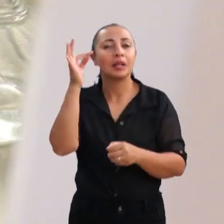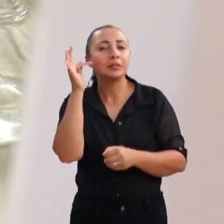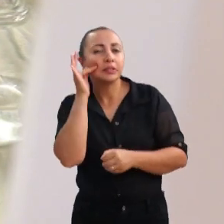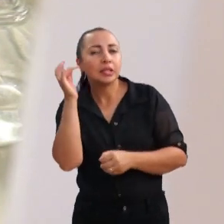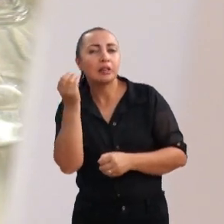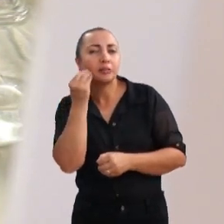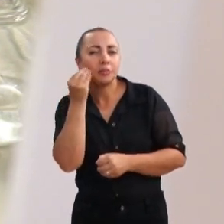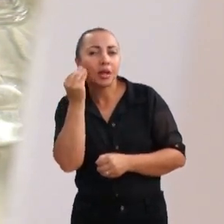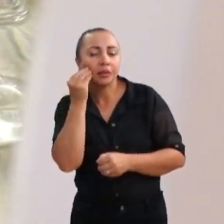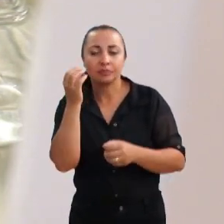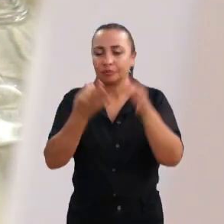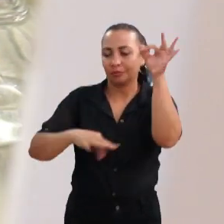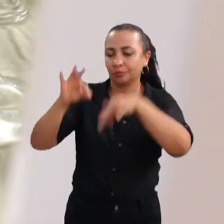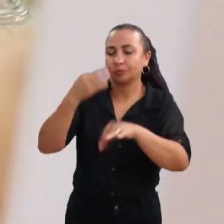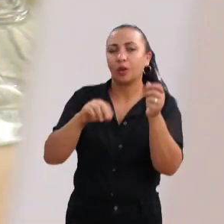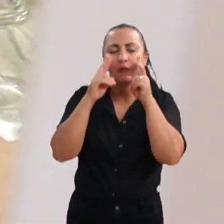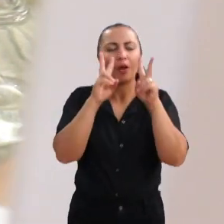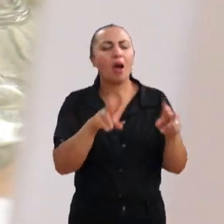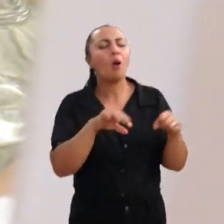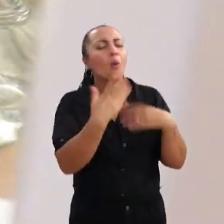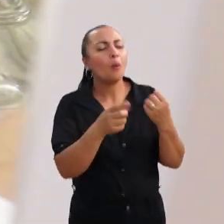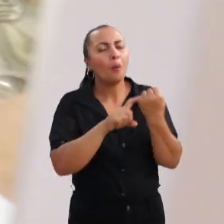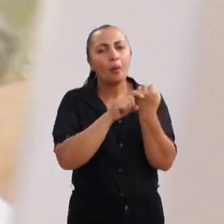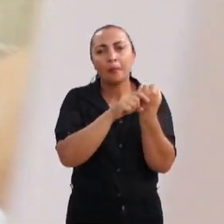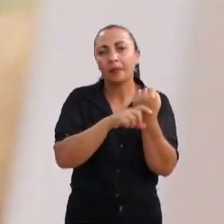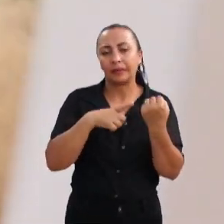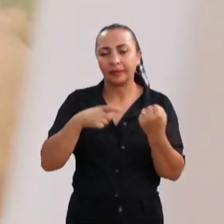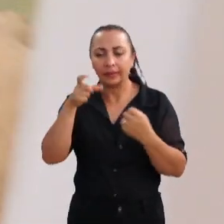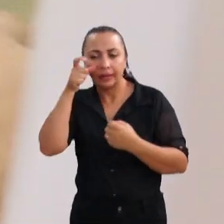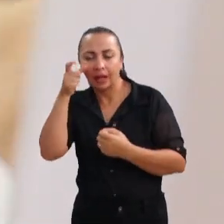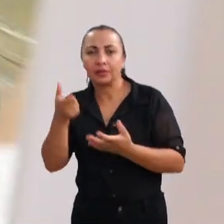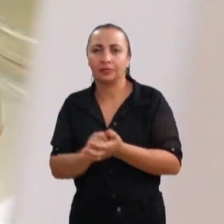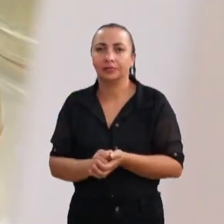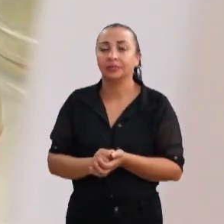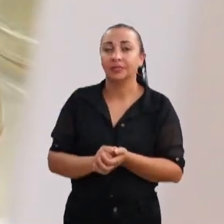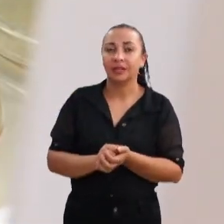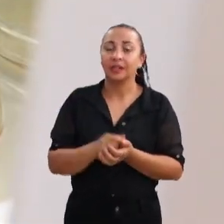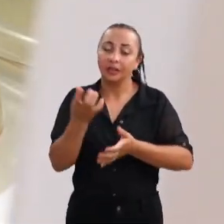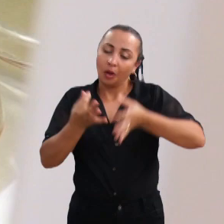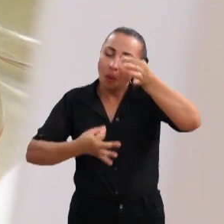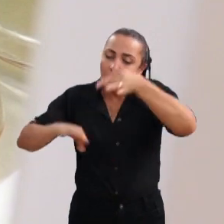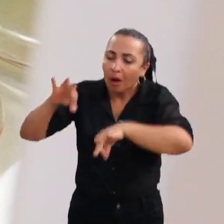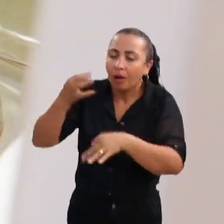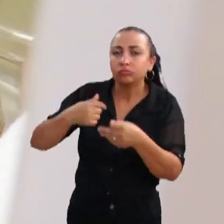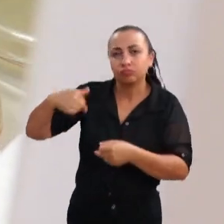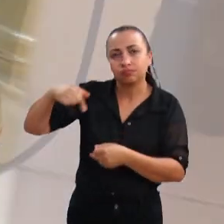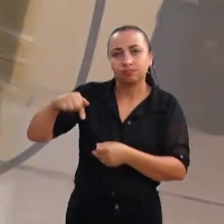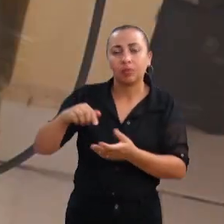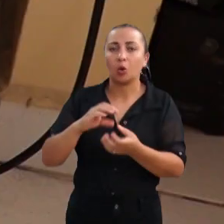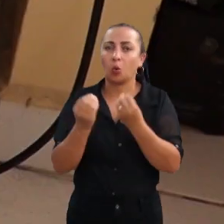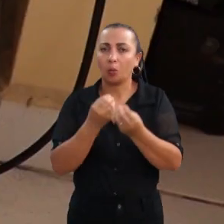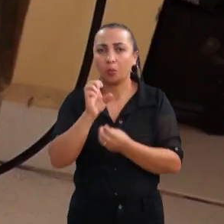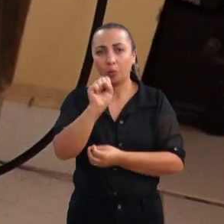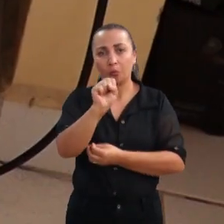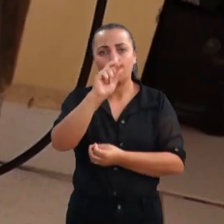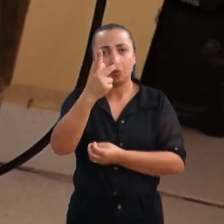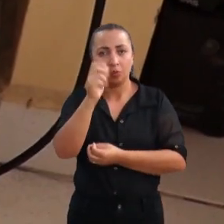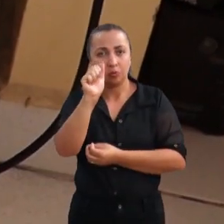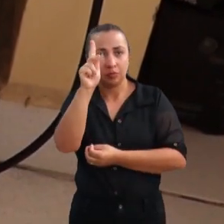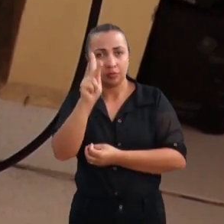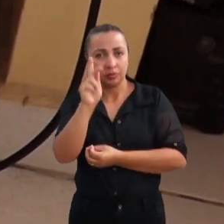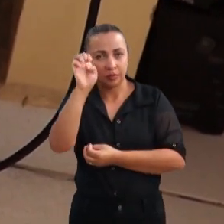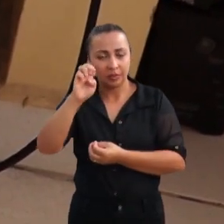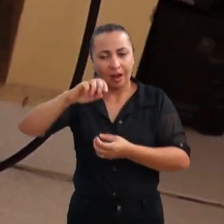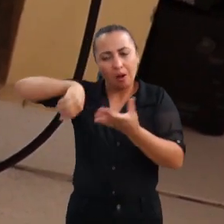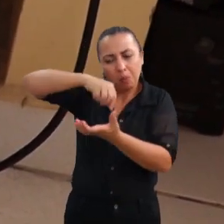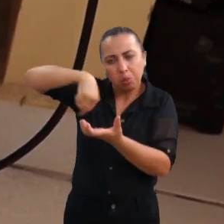vê quais desses fungos produziram aquelas enzimas que a gente tem interesse. Claro que a gente coloca substâncias em um shaker, né, que a gente shake é